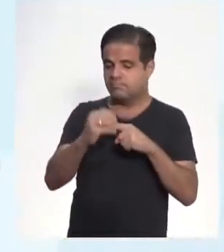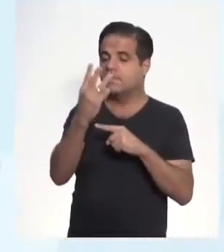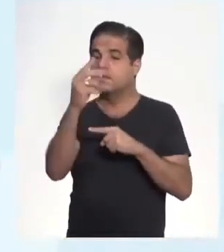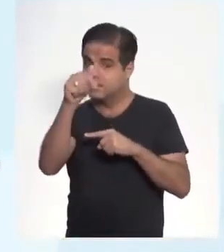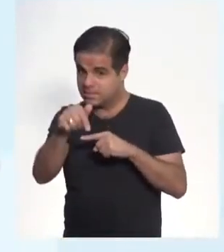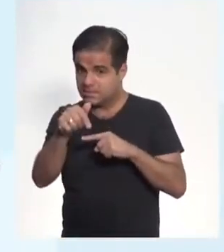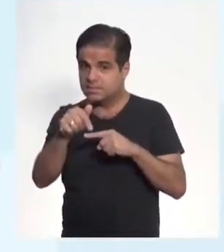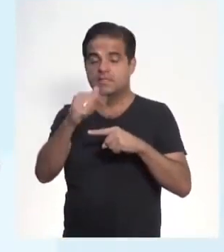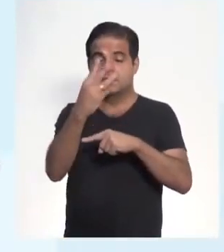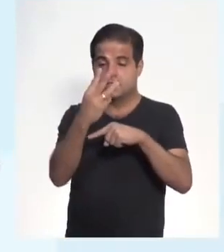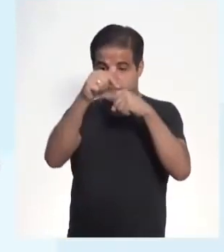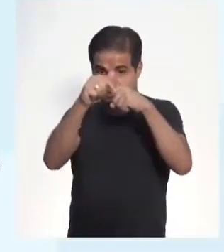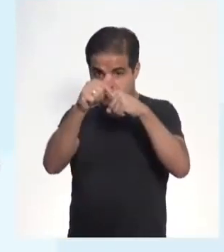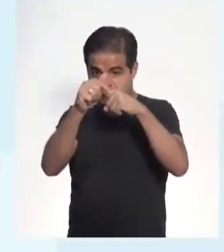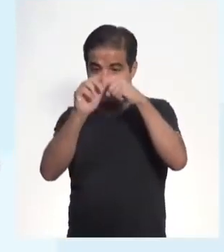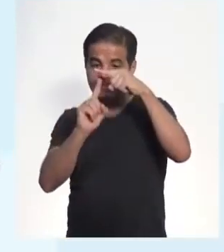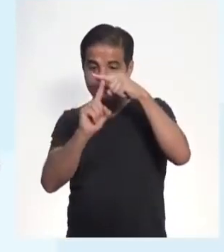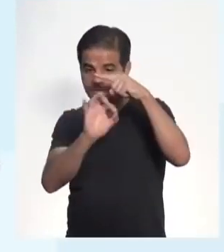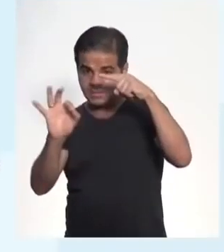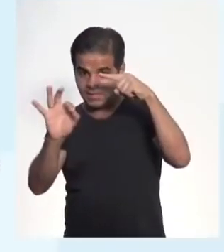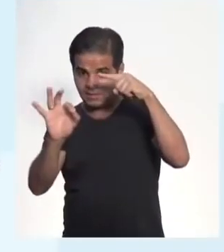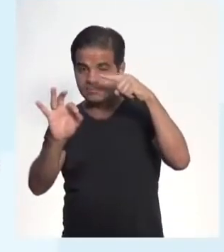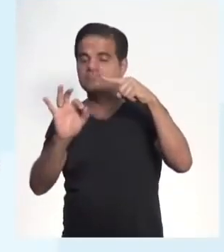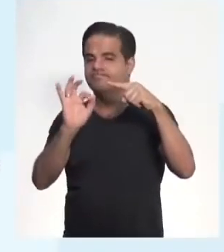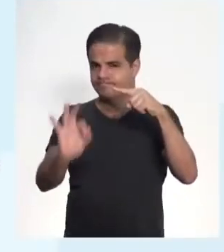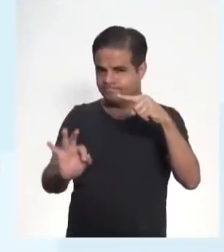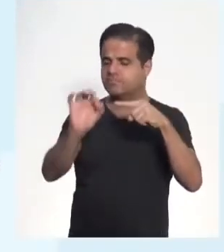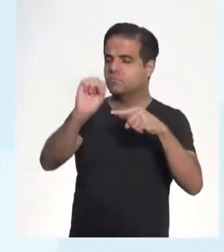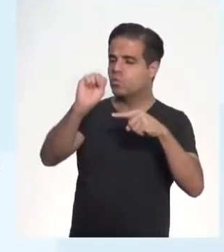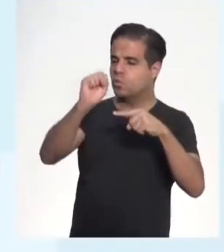37 sobre 100. Tá?